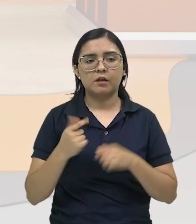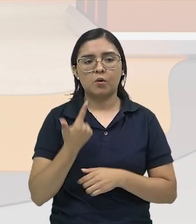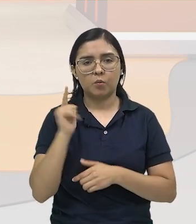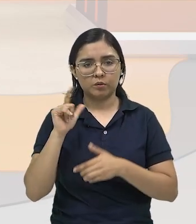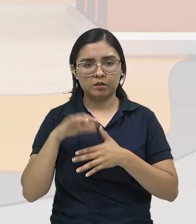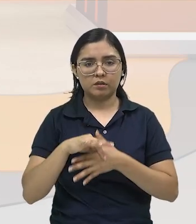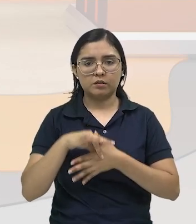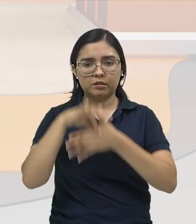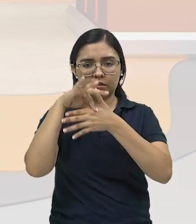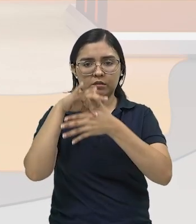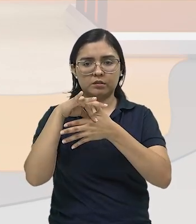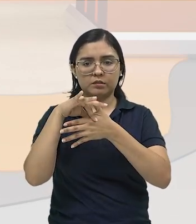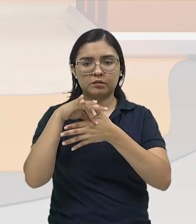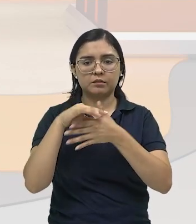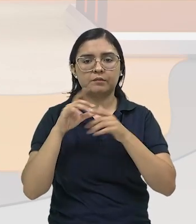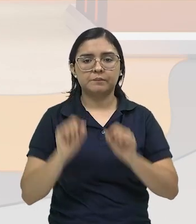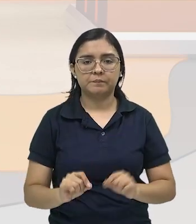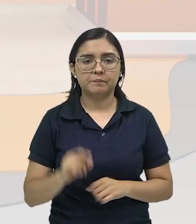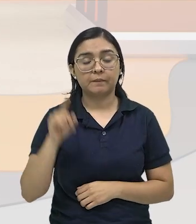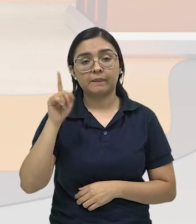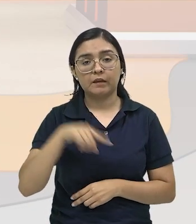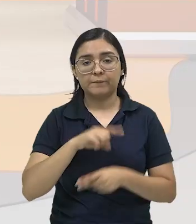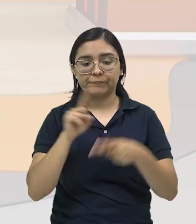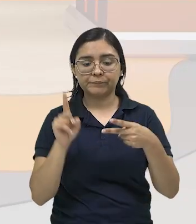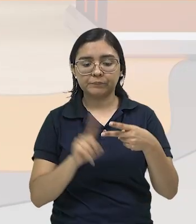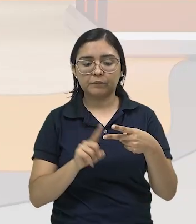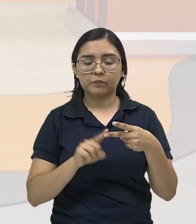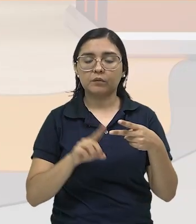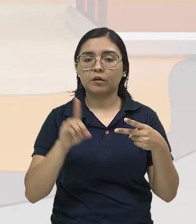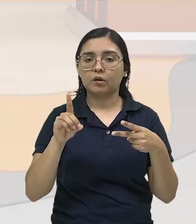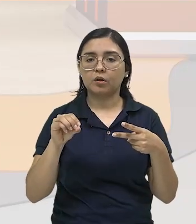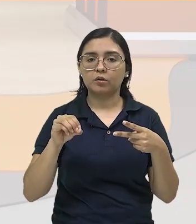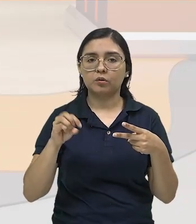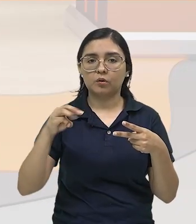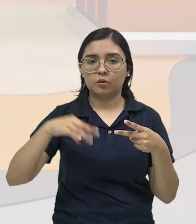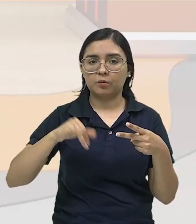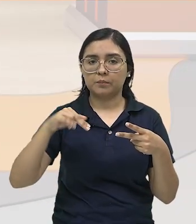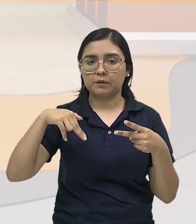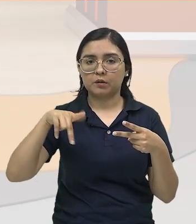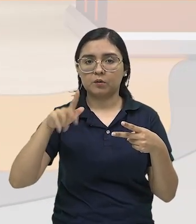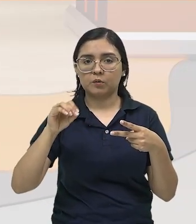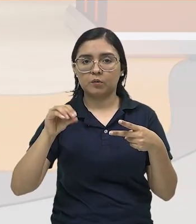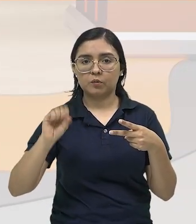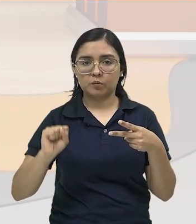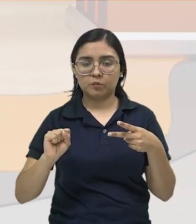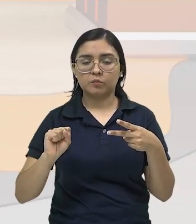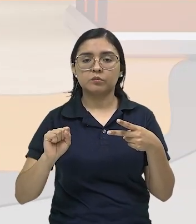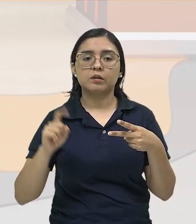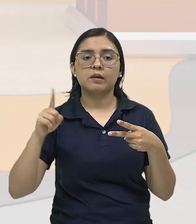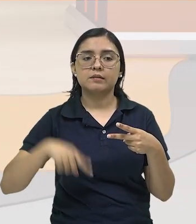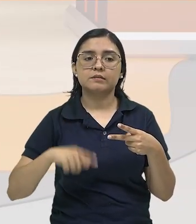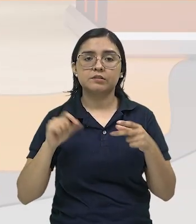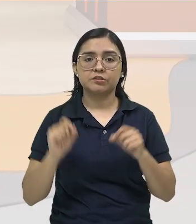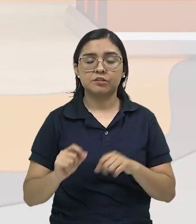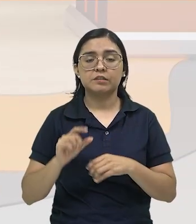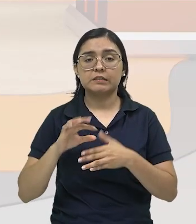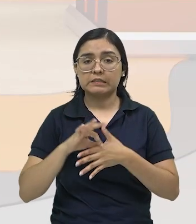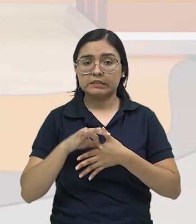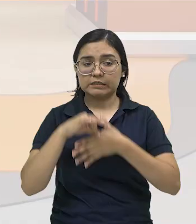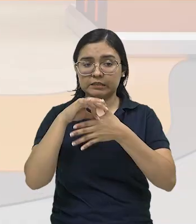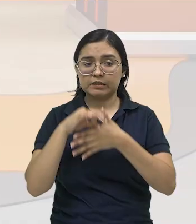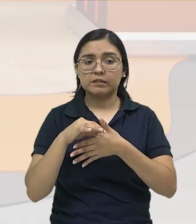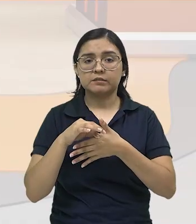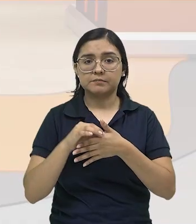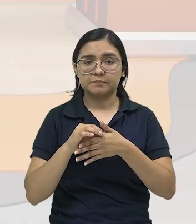tá bom? Que é o Domingos José Martins. Por quê? Porque essas lideranças é quem estavam à frente